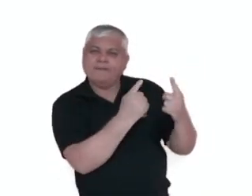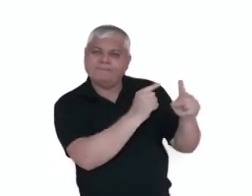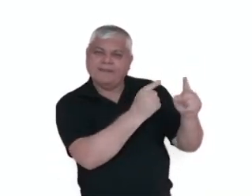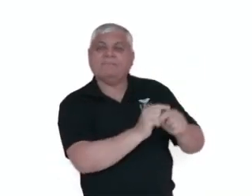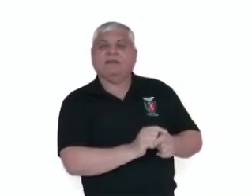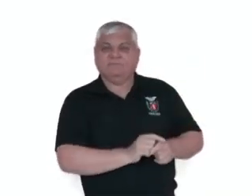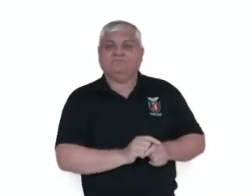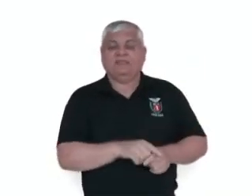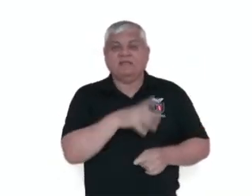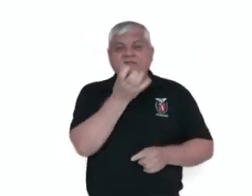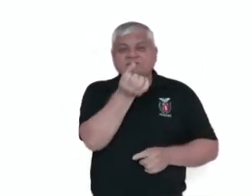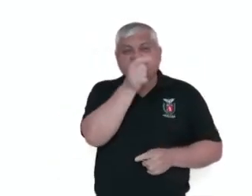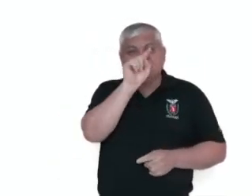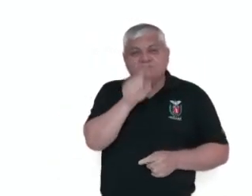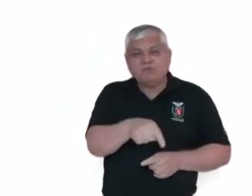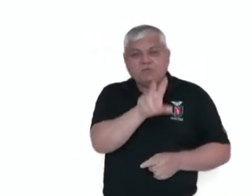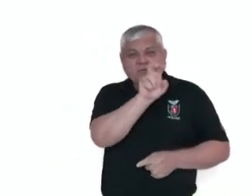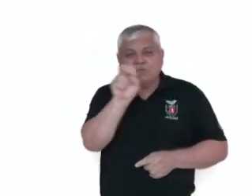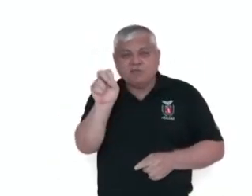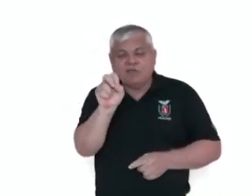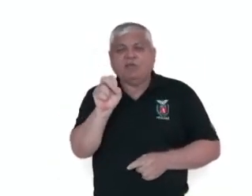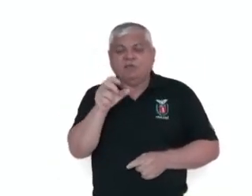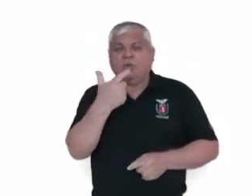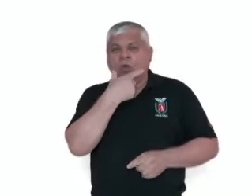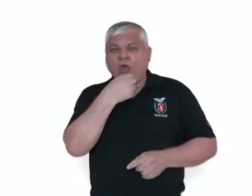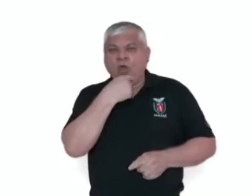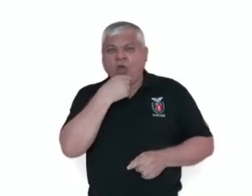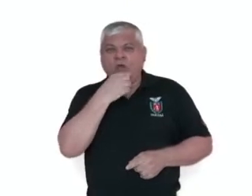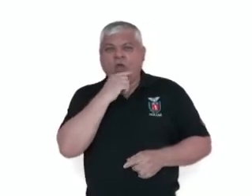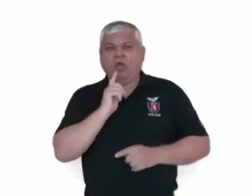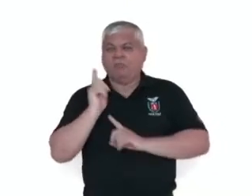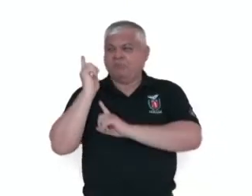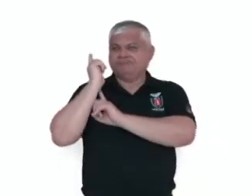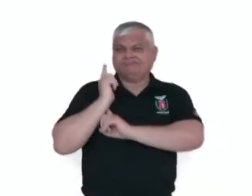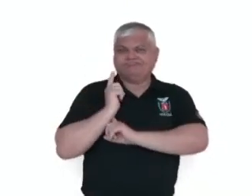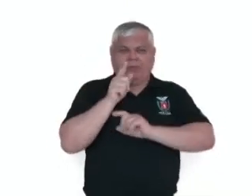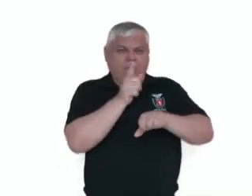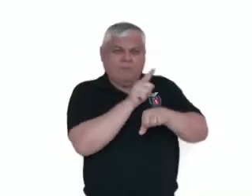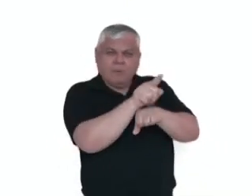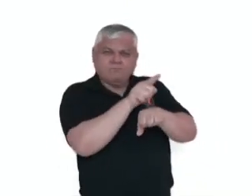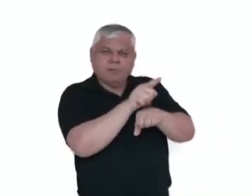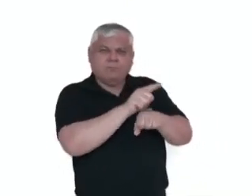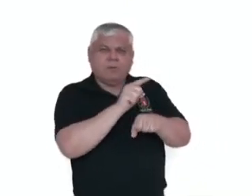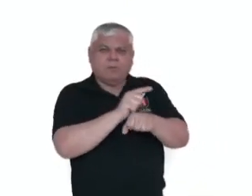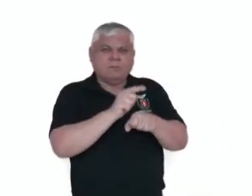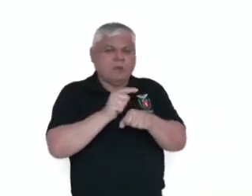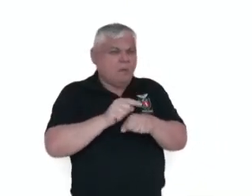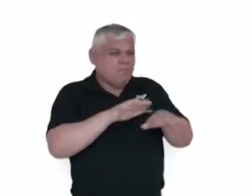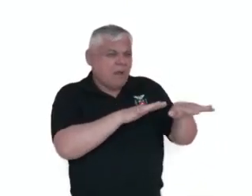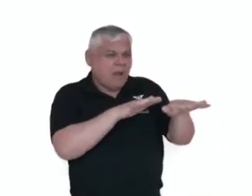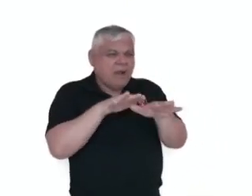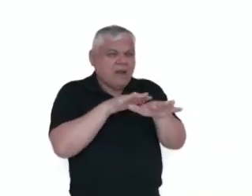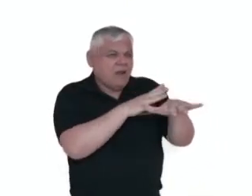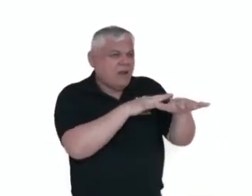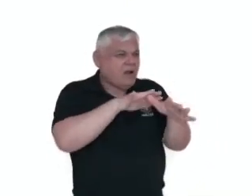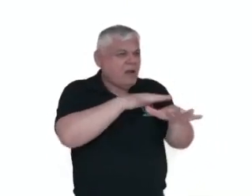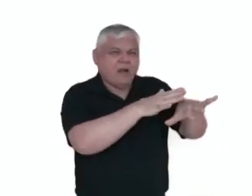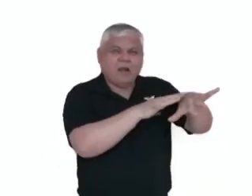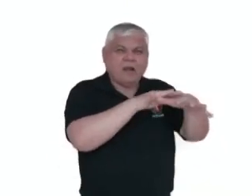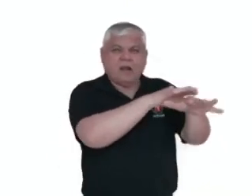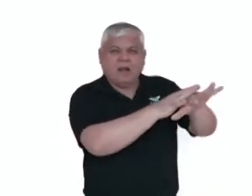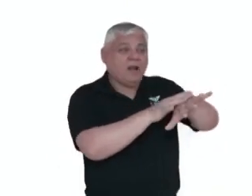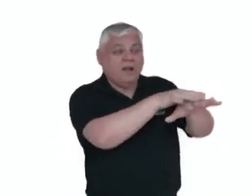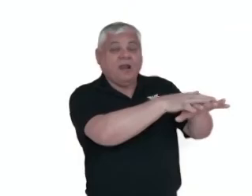Seus 6.500 homens, armados inclusive com canhões, invadiram e incendiaram a